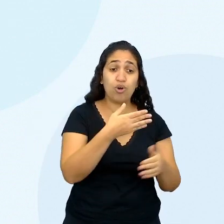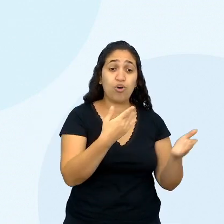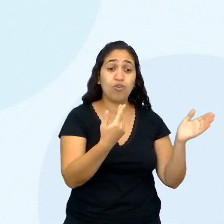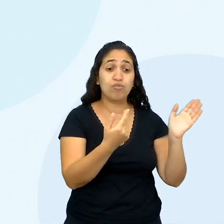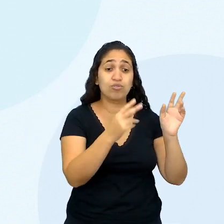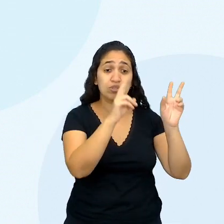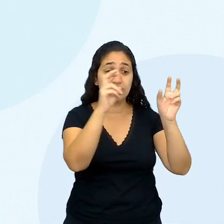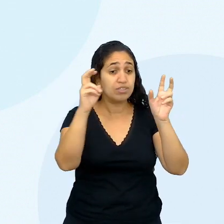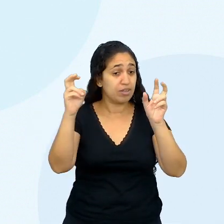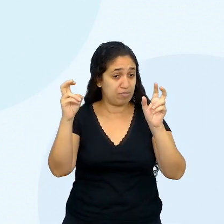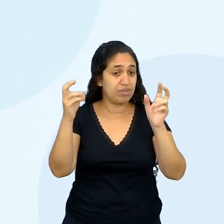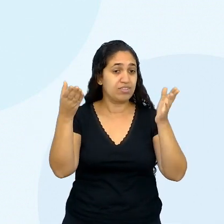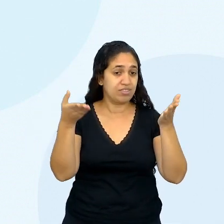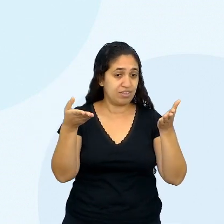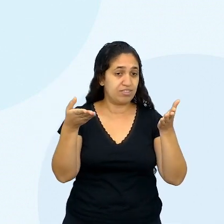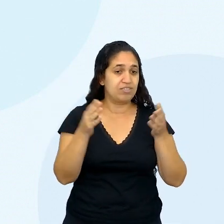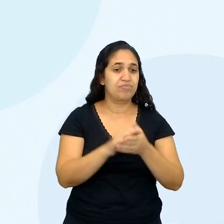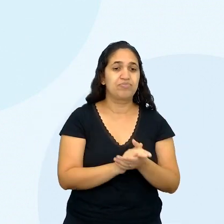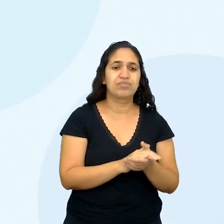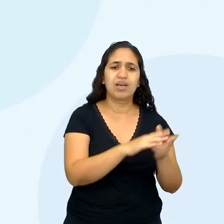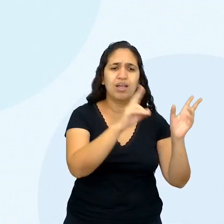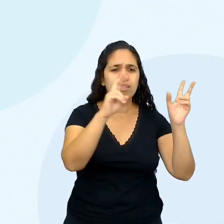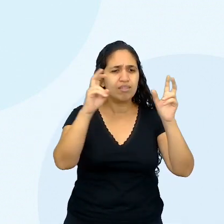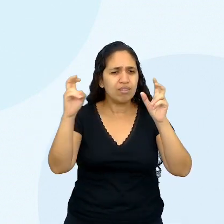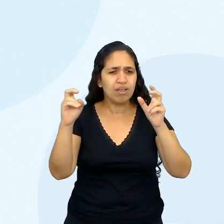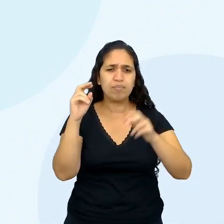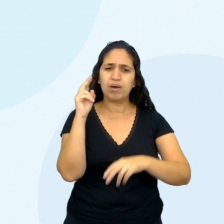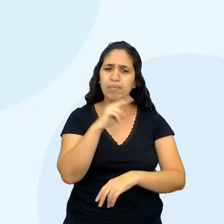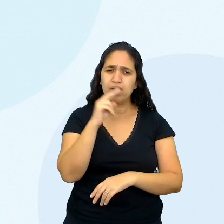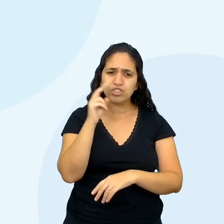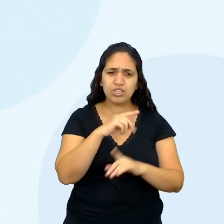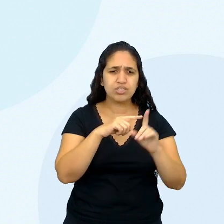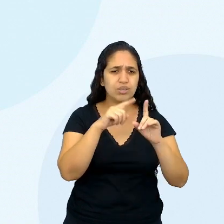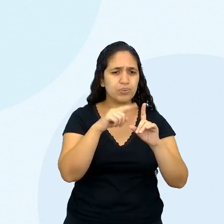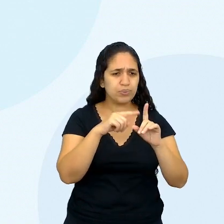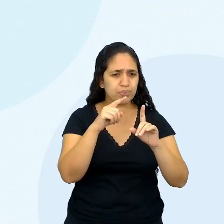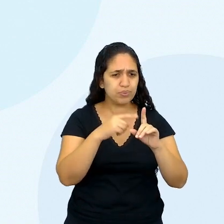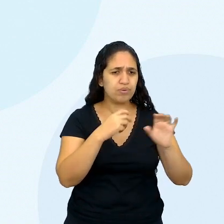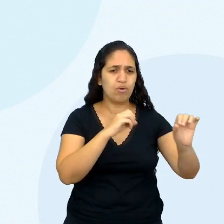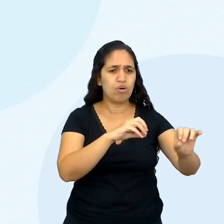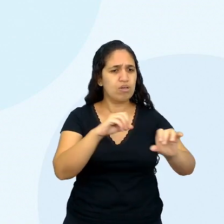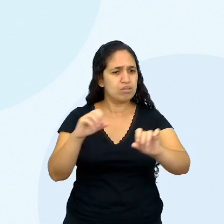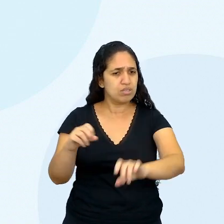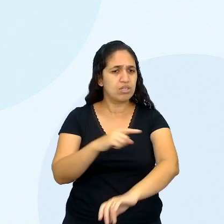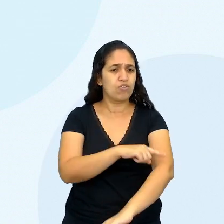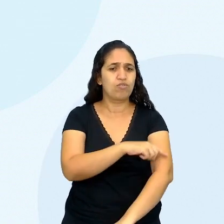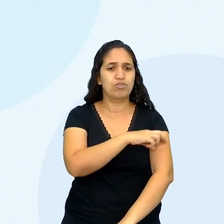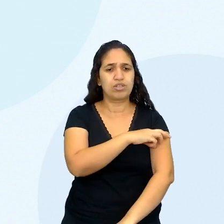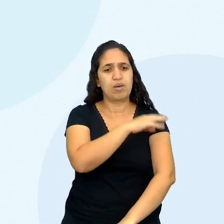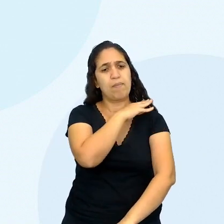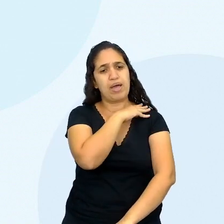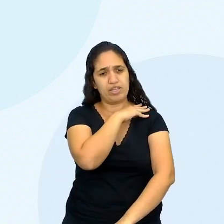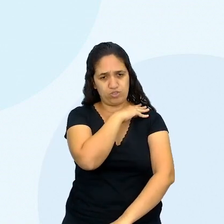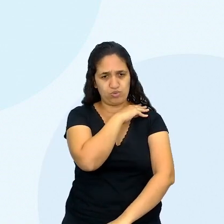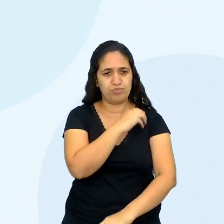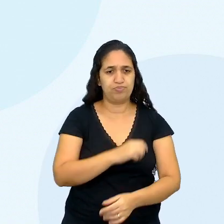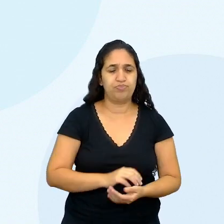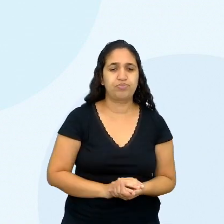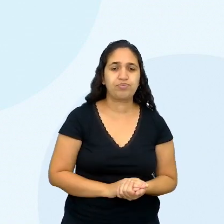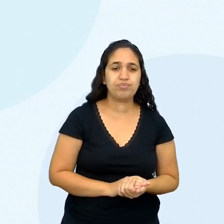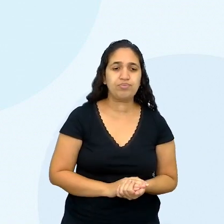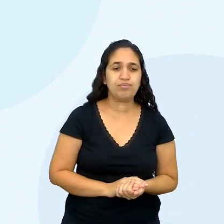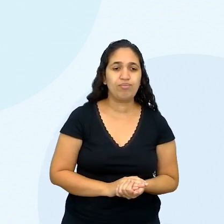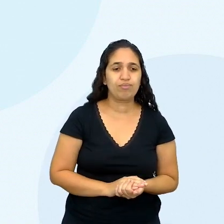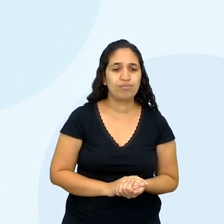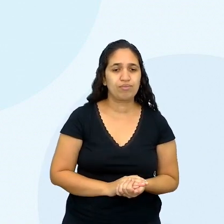fresquinho, em 2021, que é o novos temas em emergência climática para os ensinos fundamental e médio. Eu